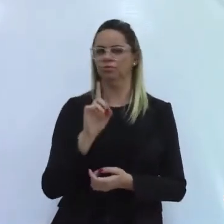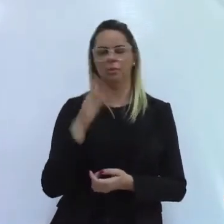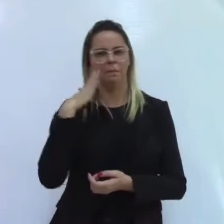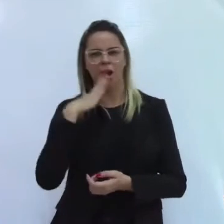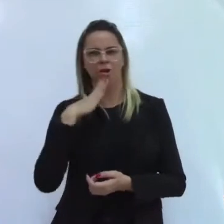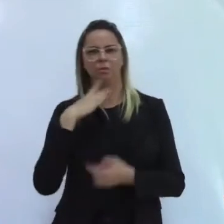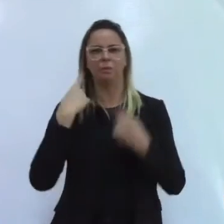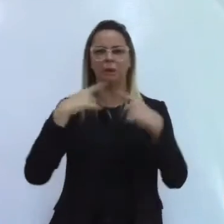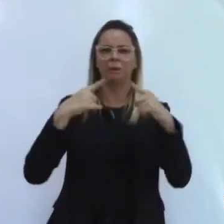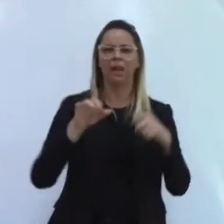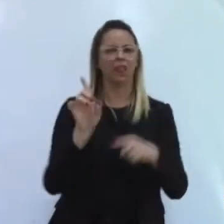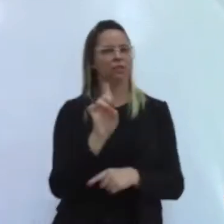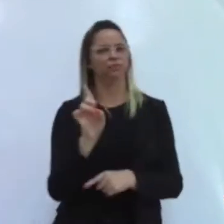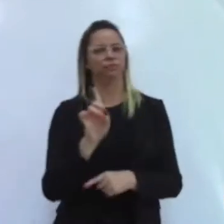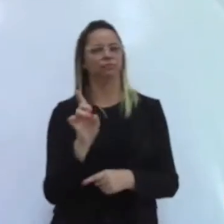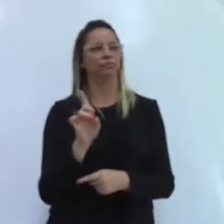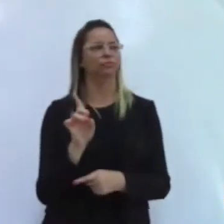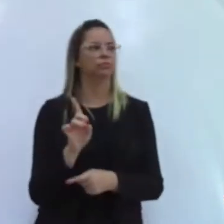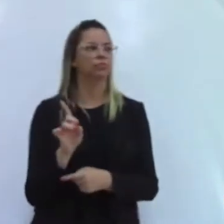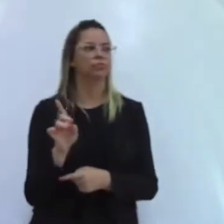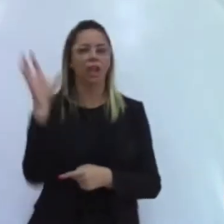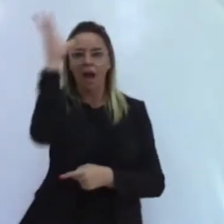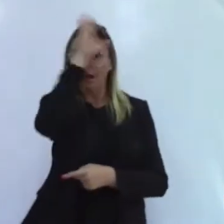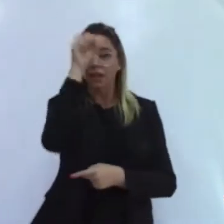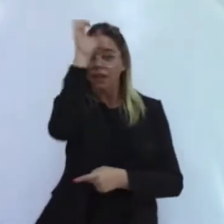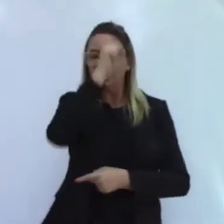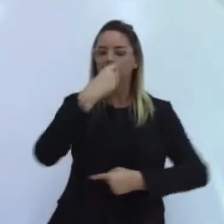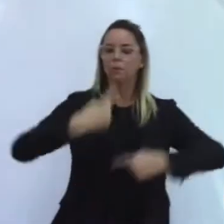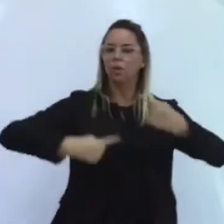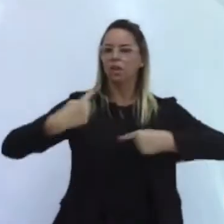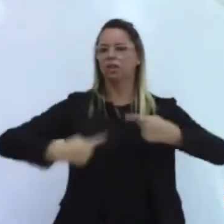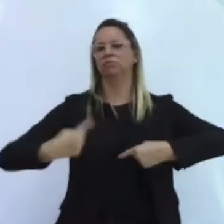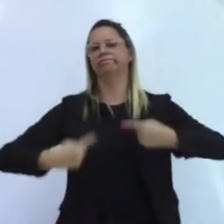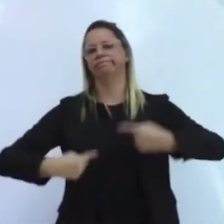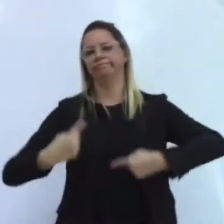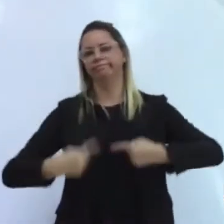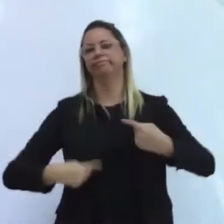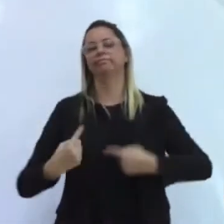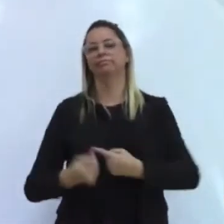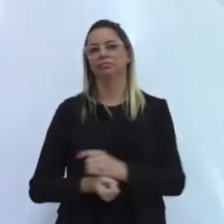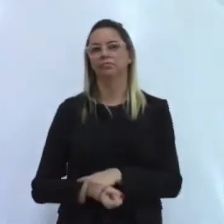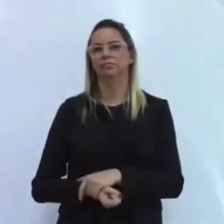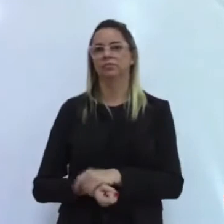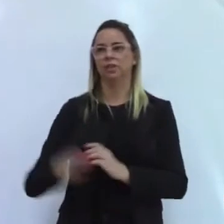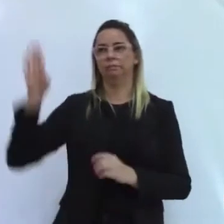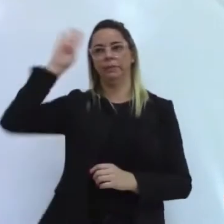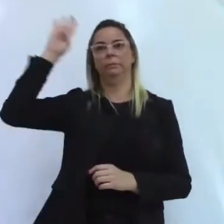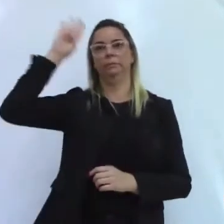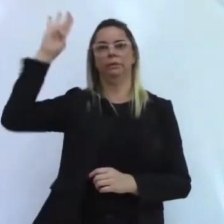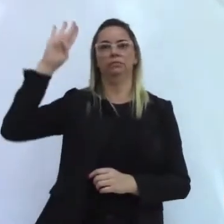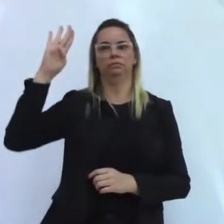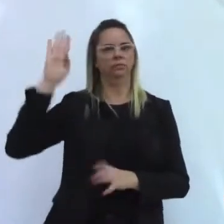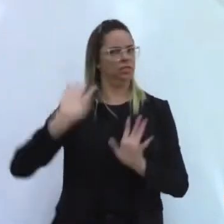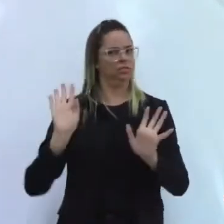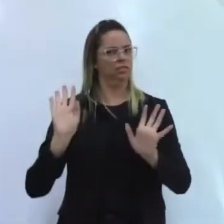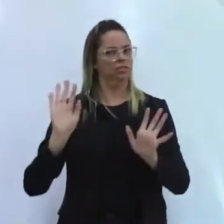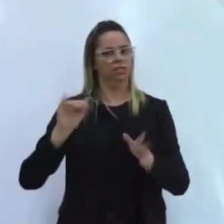É dessa forma que tem que se aprender a se fazer política. O tempo de coronel acabou.